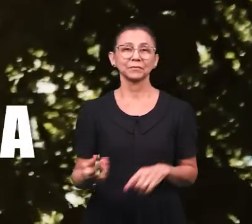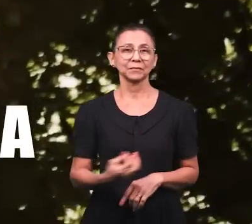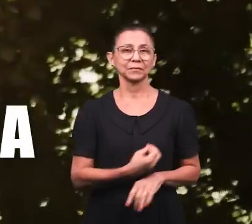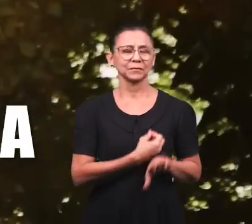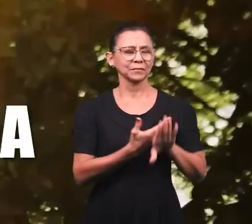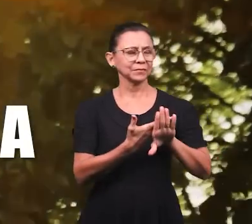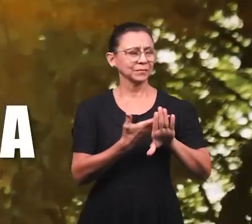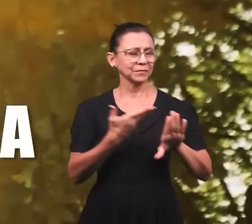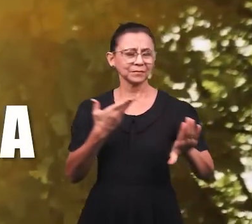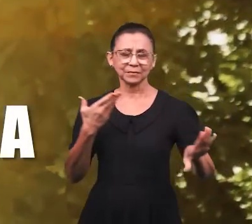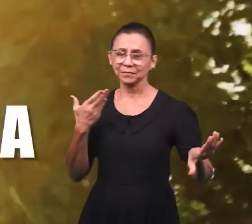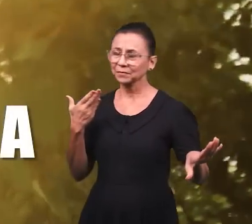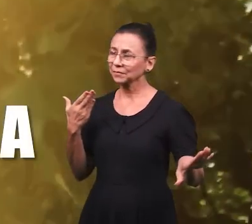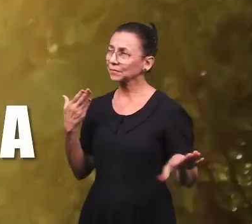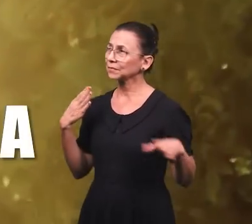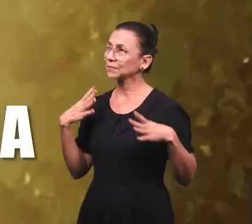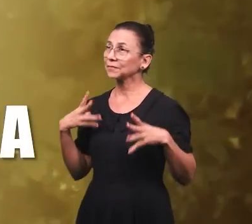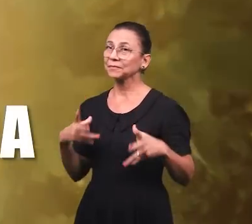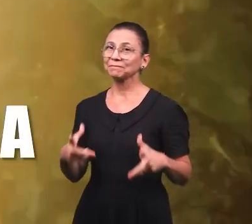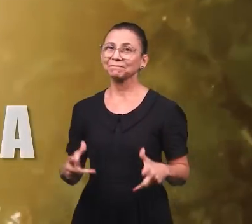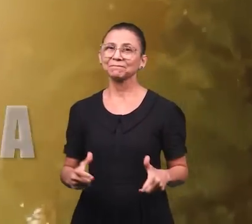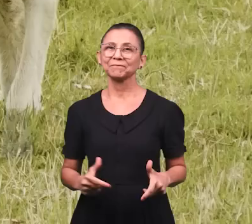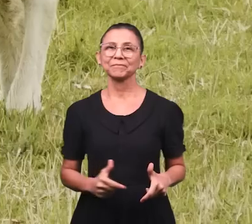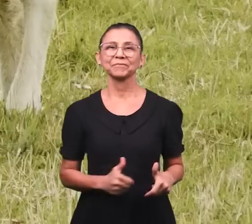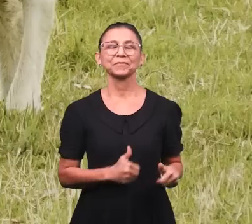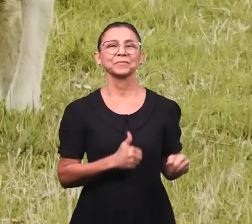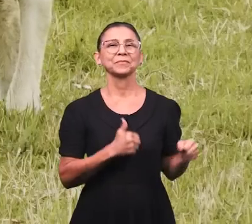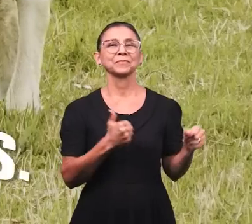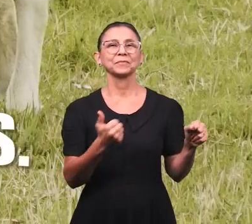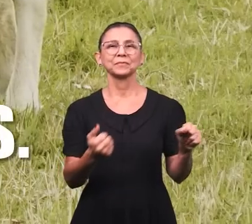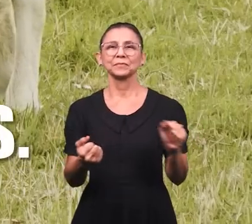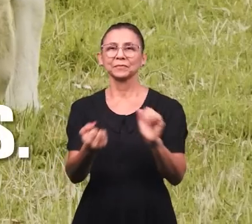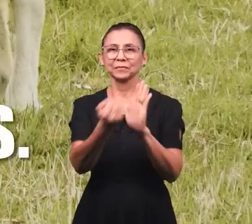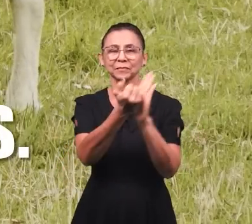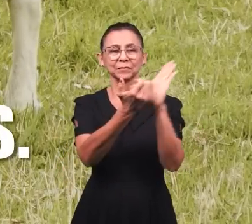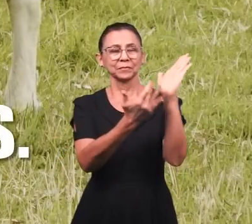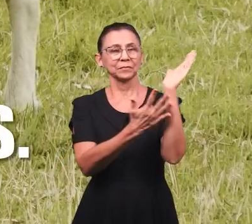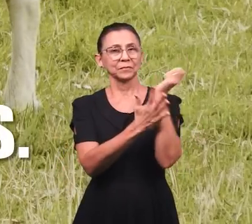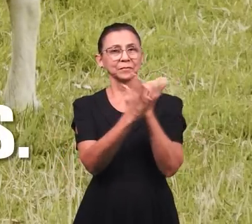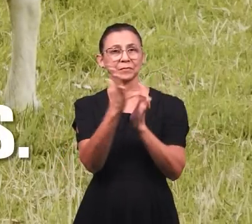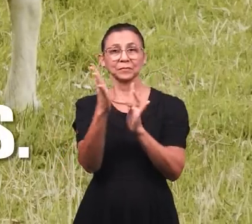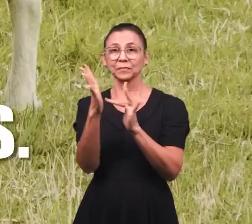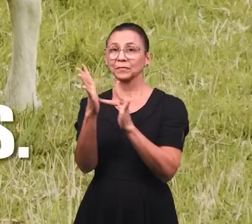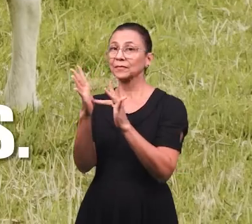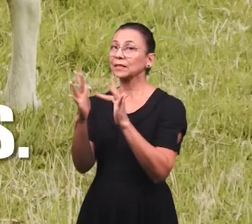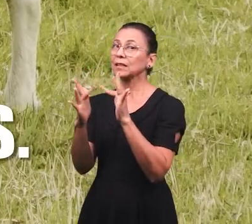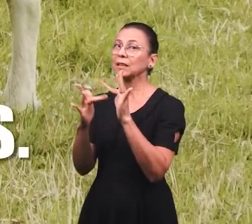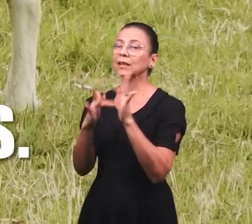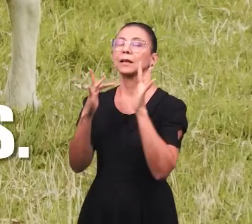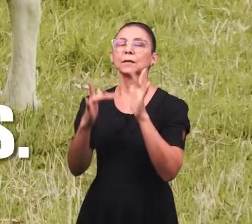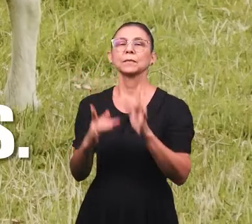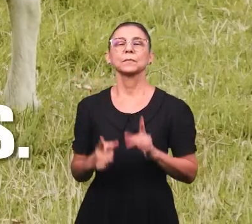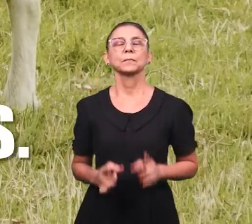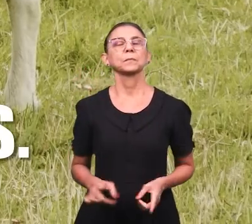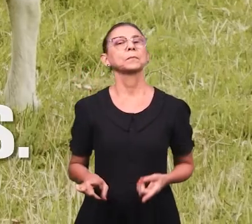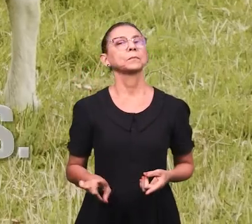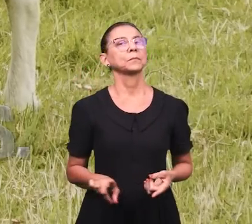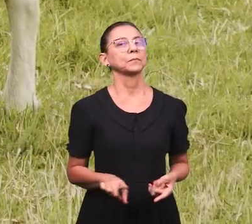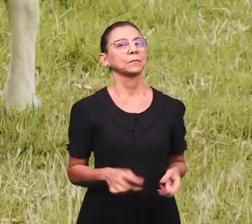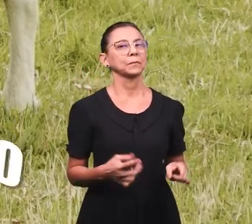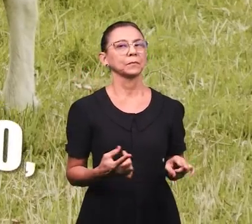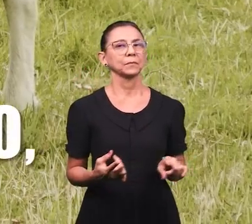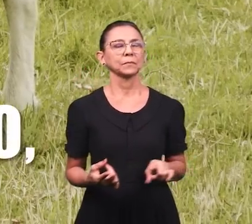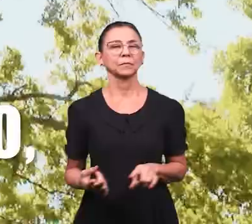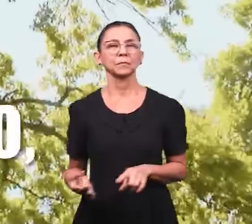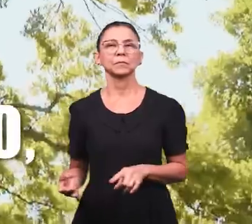purifica minha vida com o sangue de